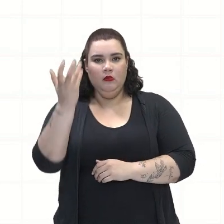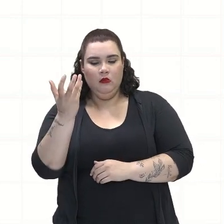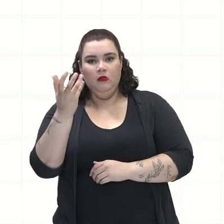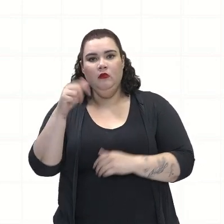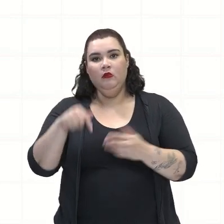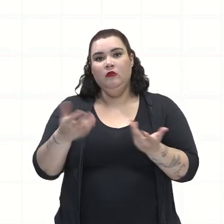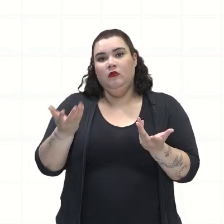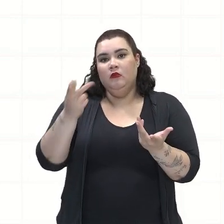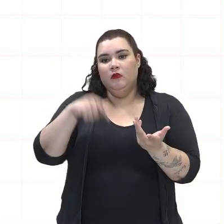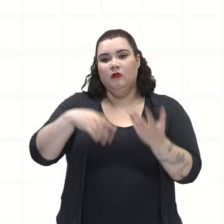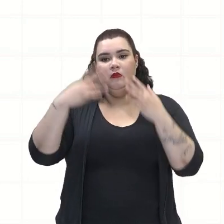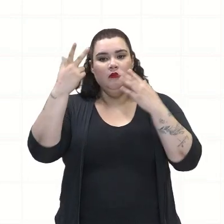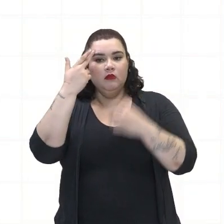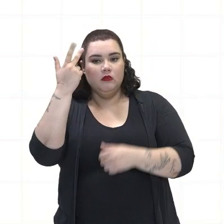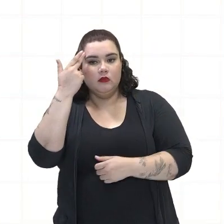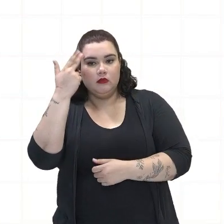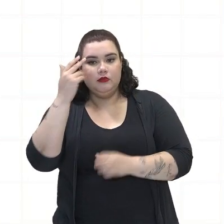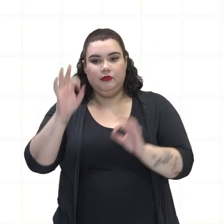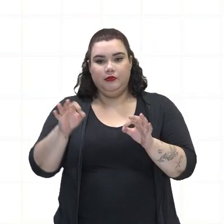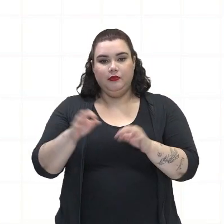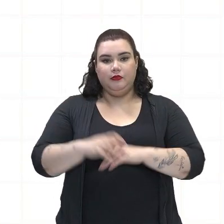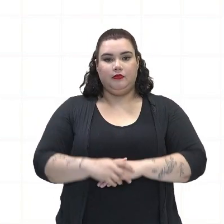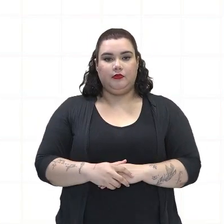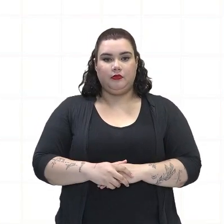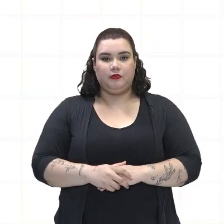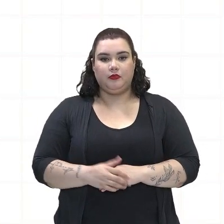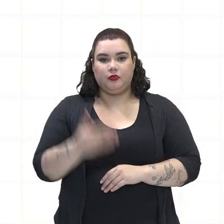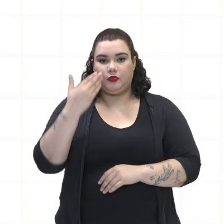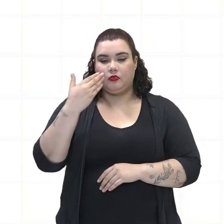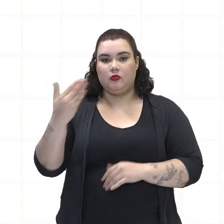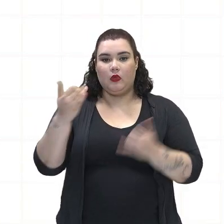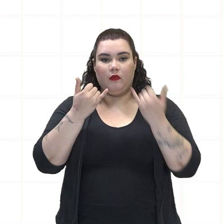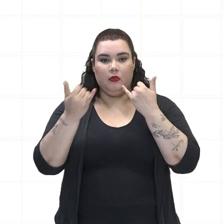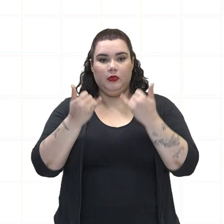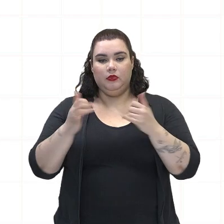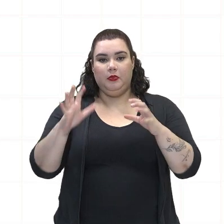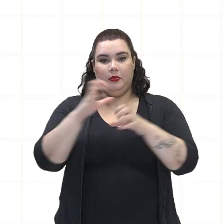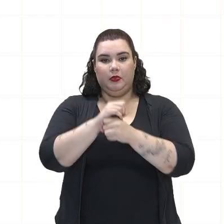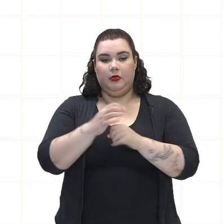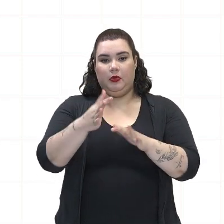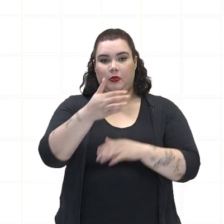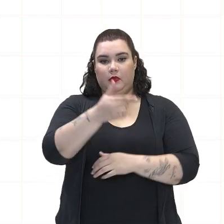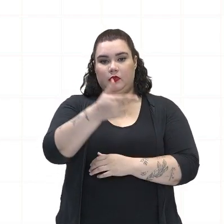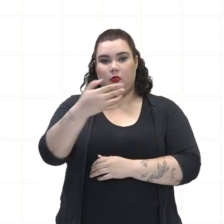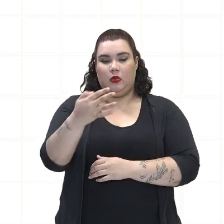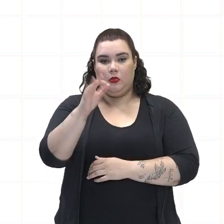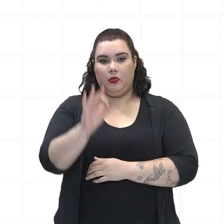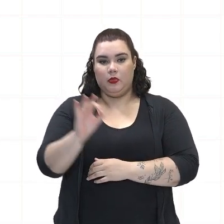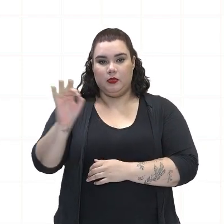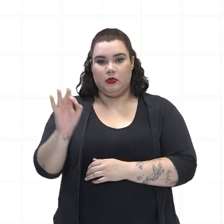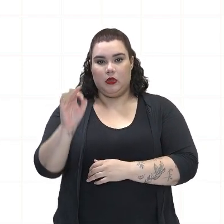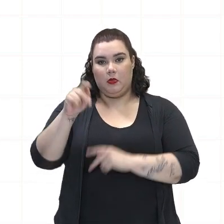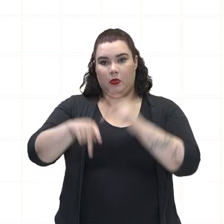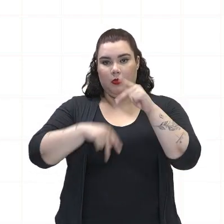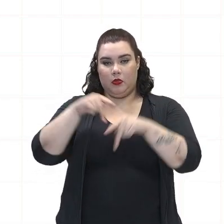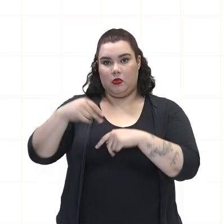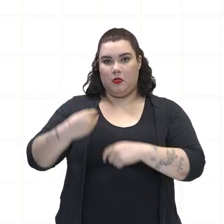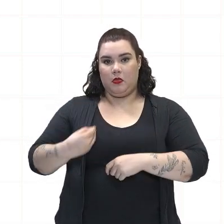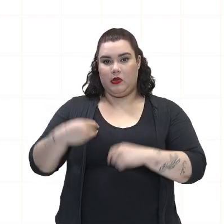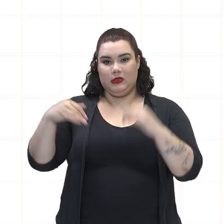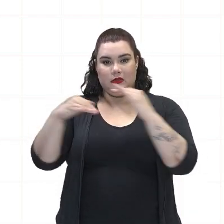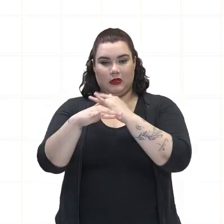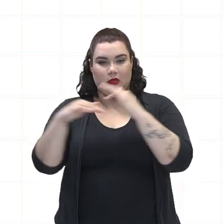são muito comuns. Olha aí, ó, na próxima tela a gente vê esse dado aí, né? Cerca de 24% da população que mora nas